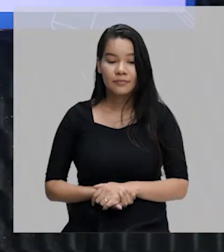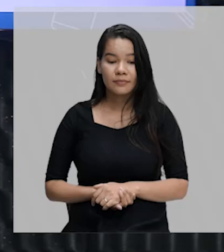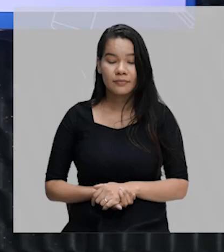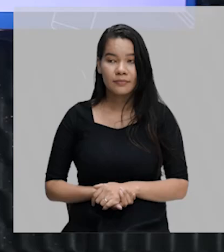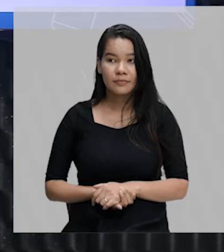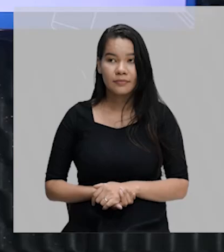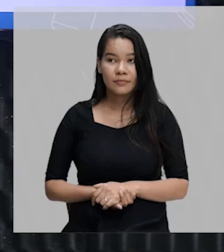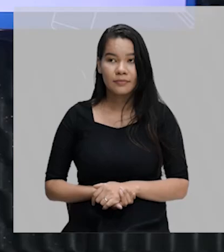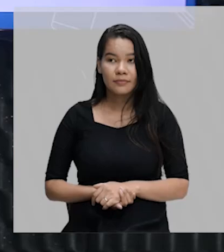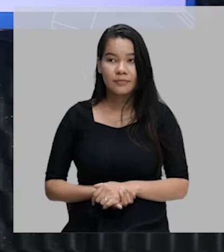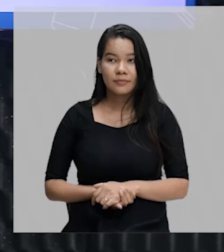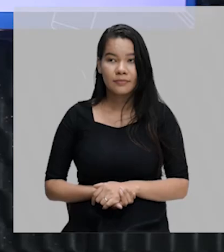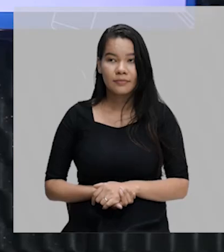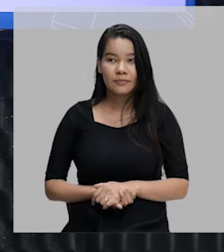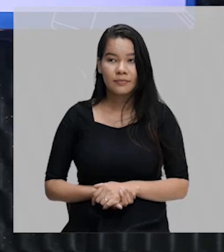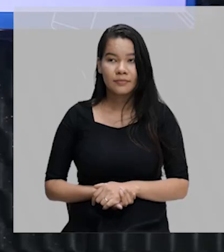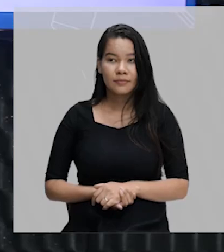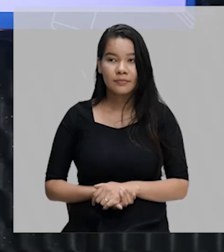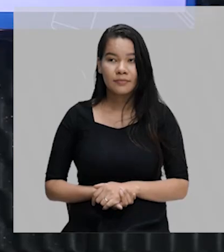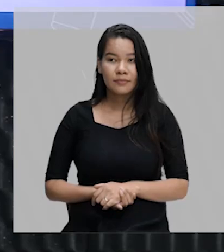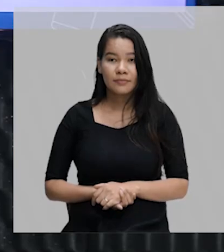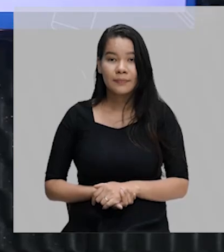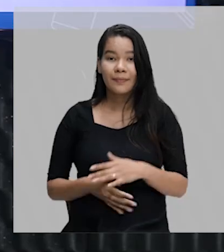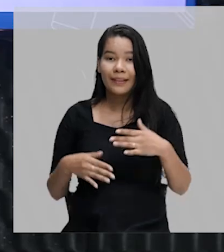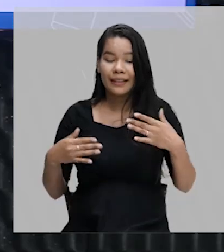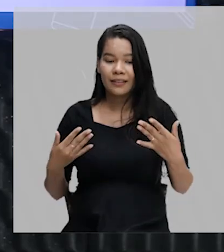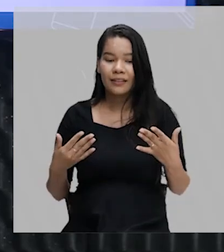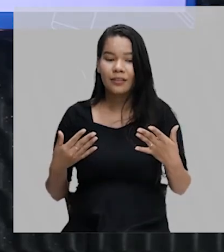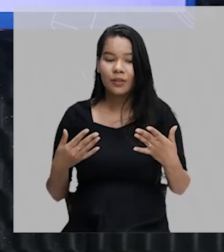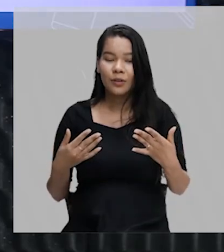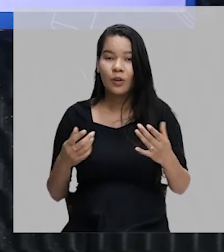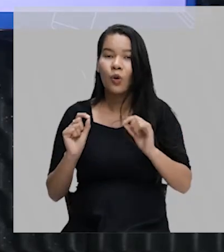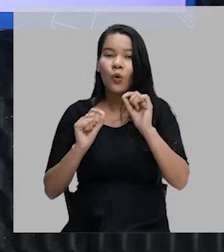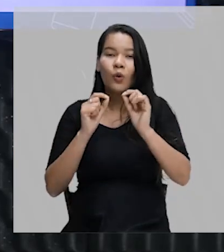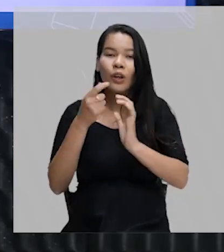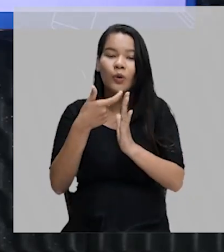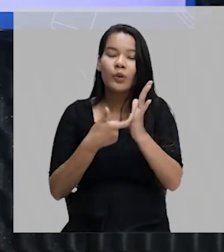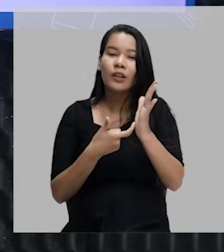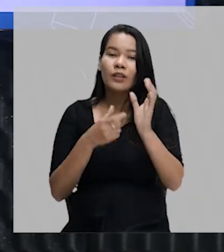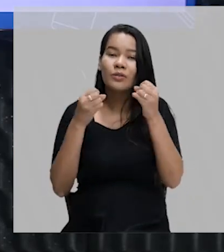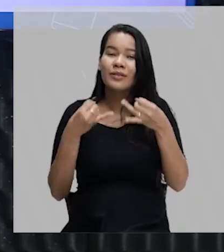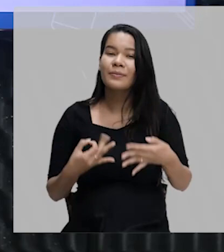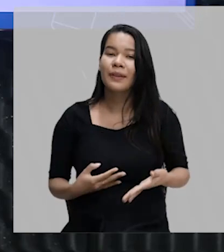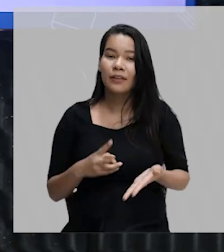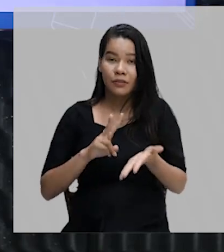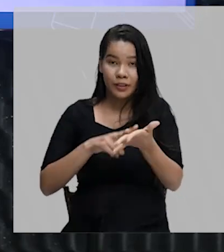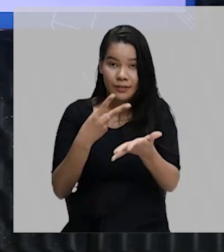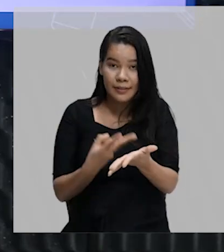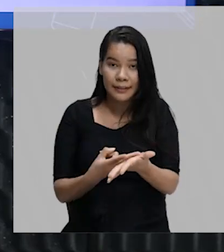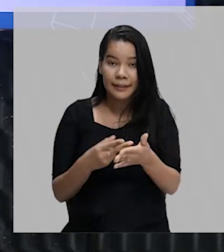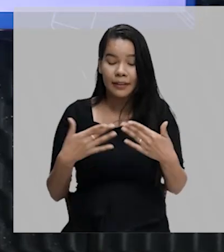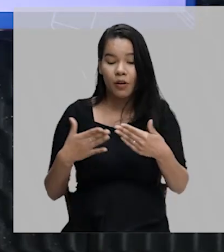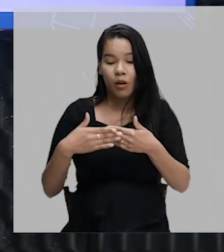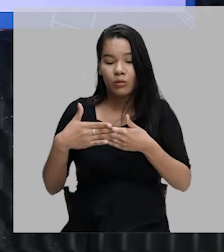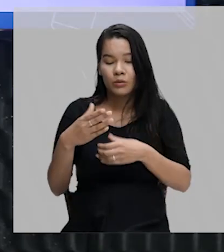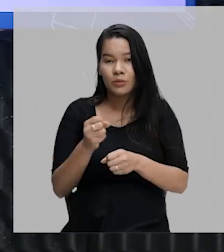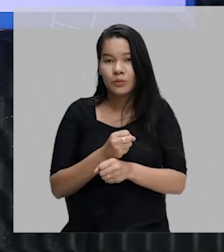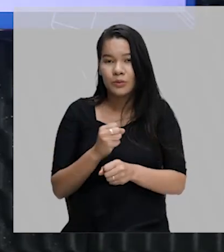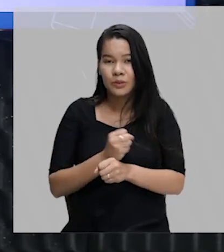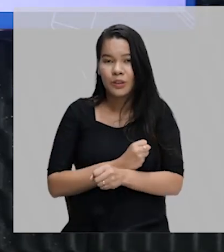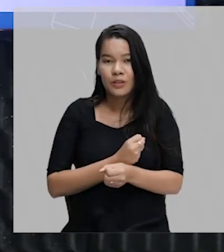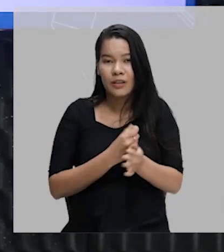comunicação muito mais exaustivas. Então, o que é que esse trecho do texto me diz, né? Ao longo dos anos, foram